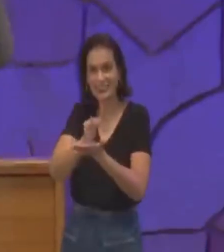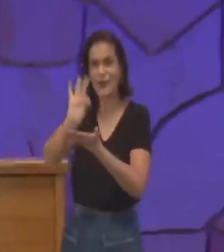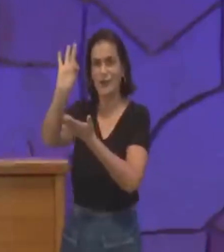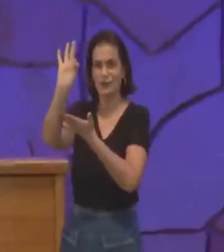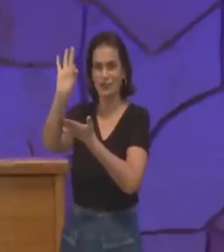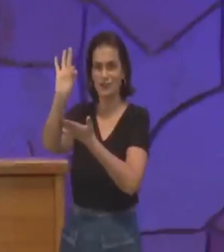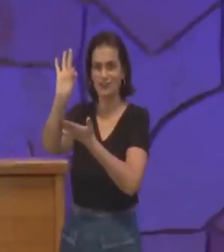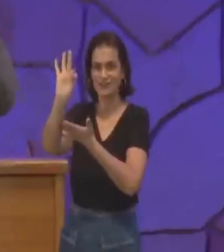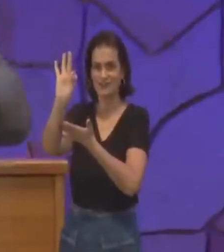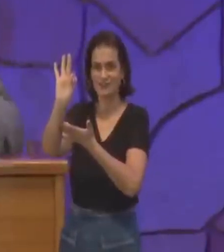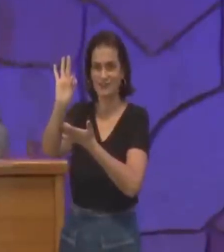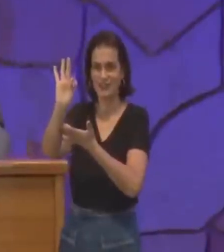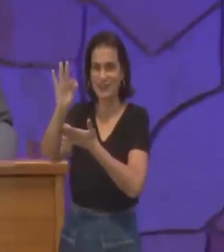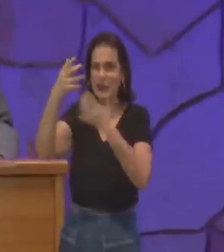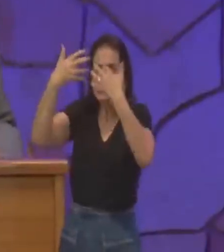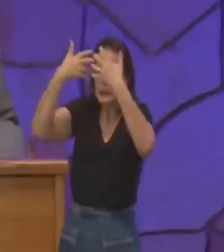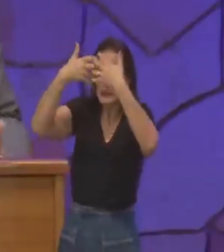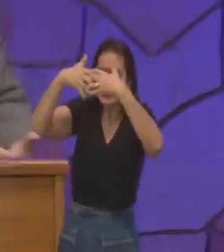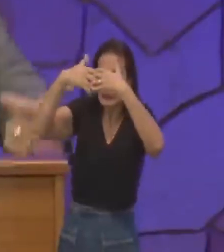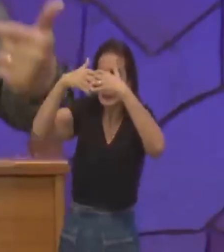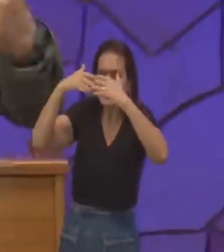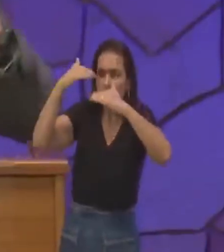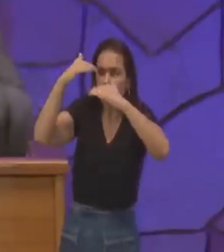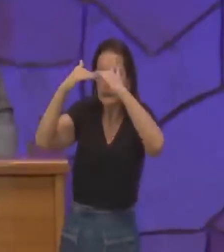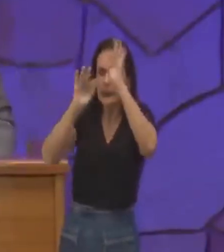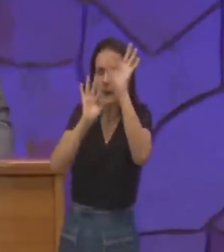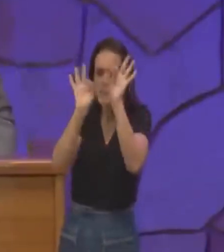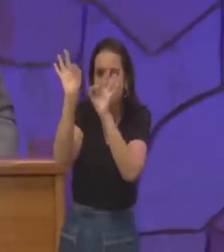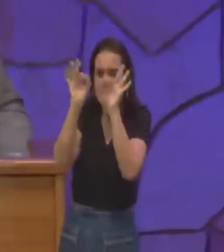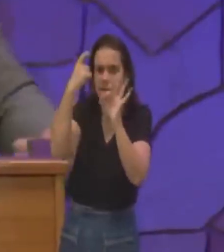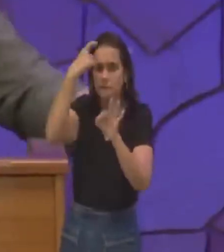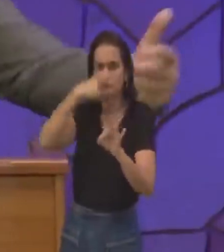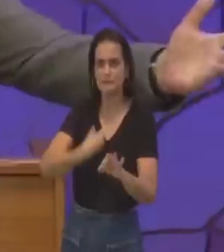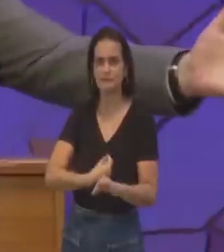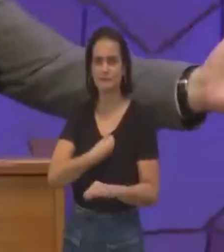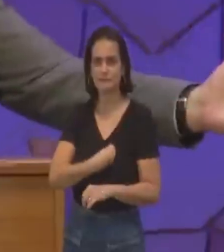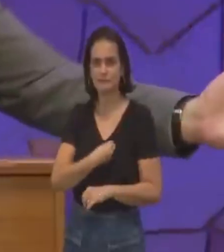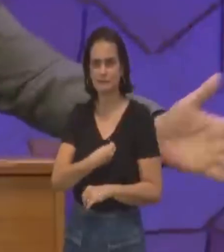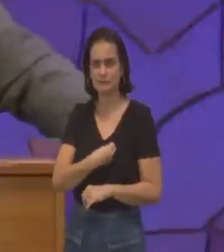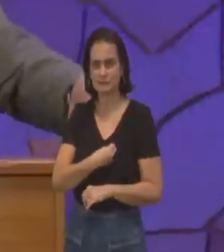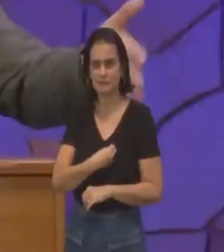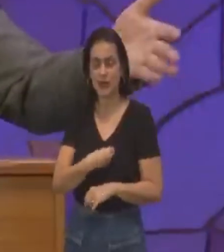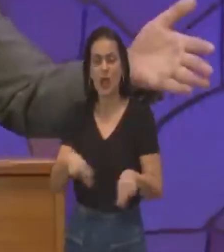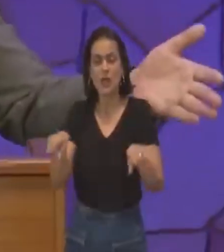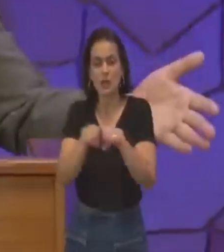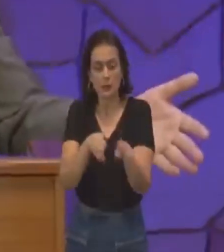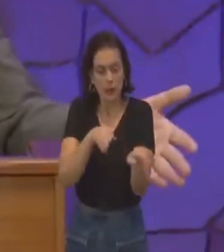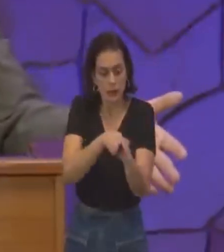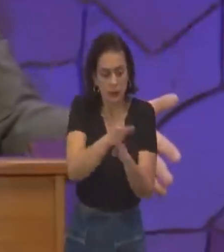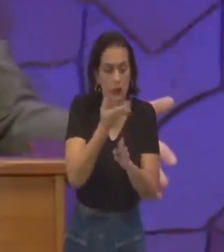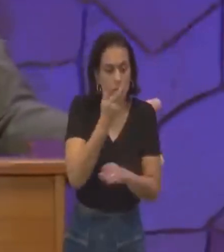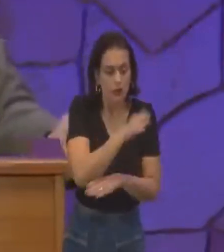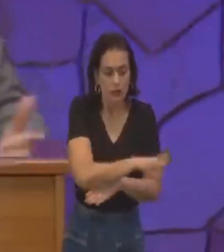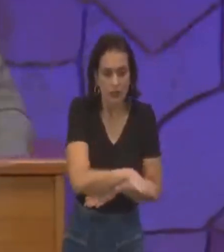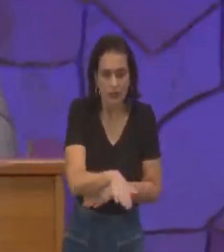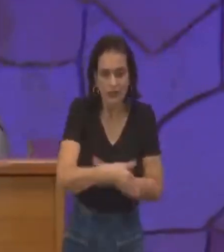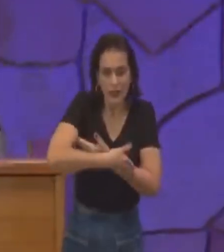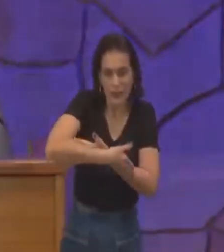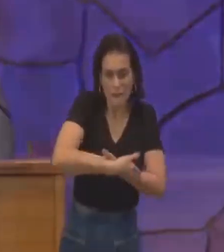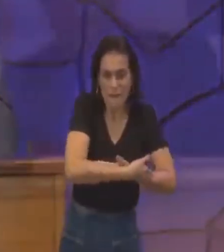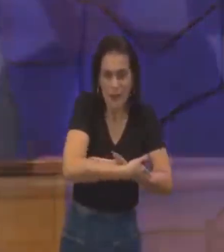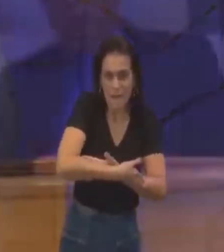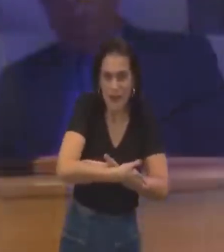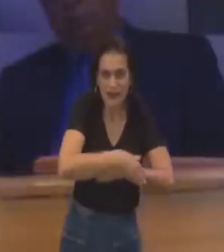que forma a nossa mente, que forma o nosso caráter, que forma as nossas crianças, que formam os nossos bebês, a partir